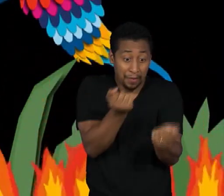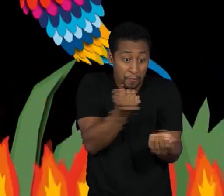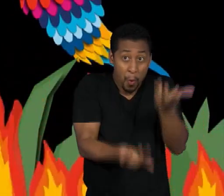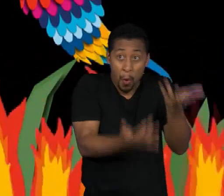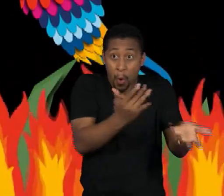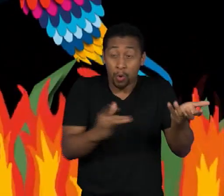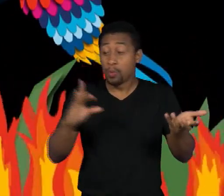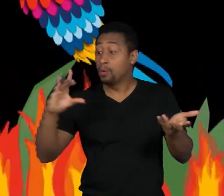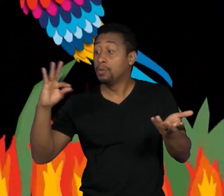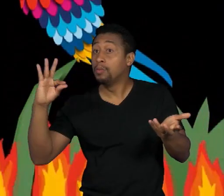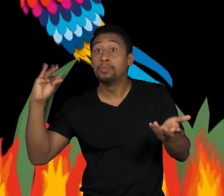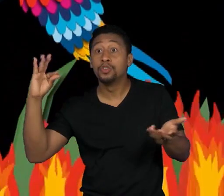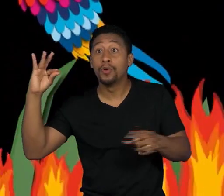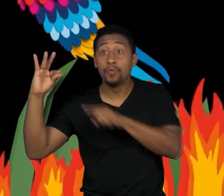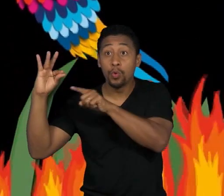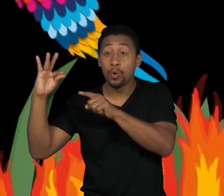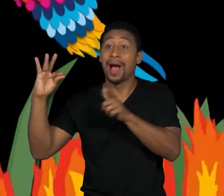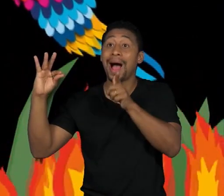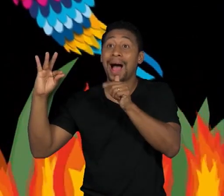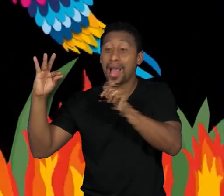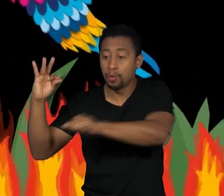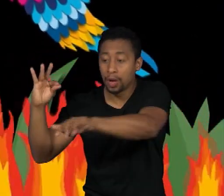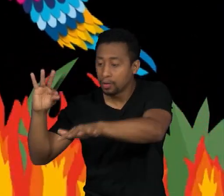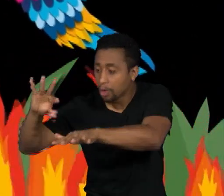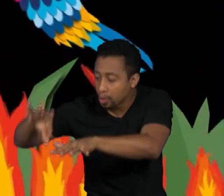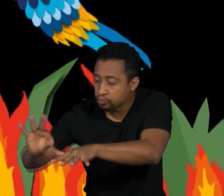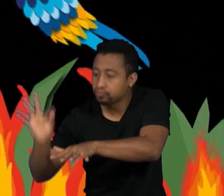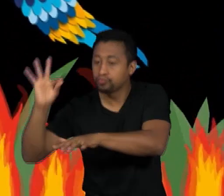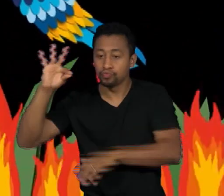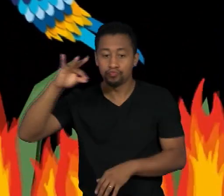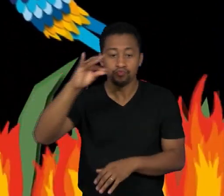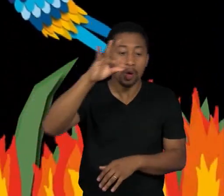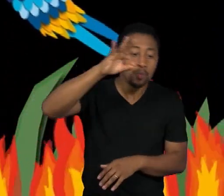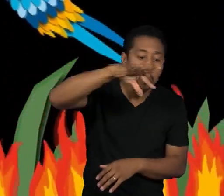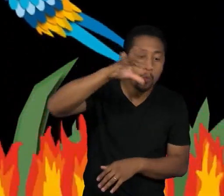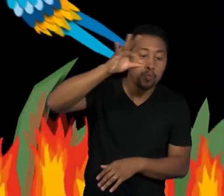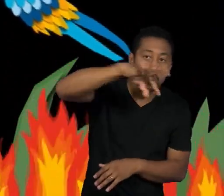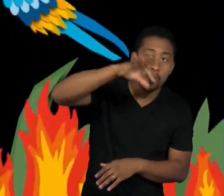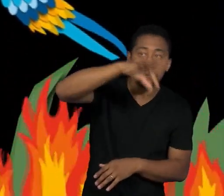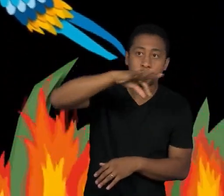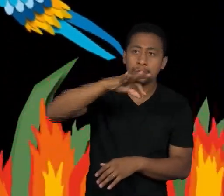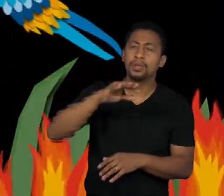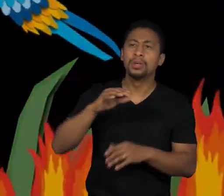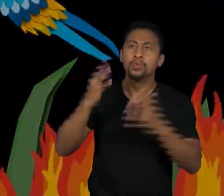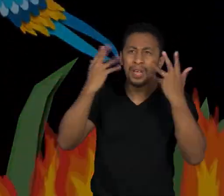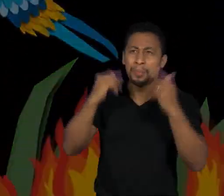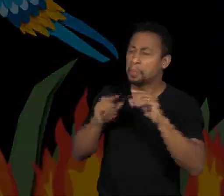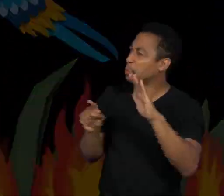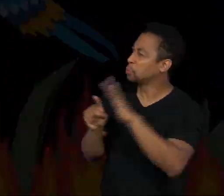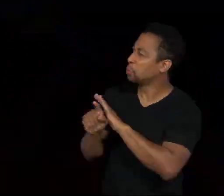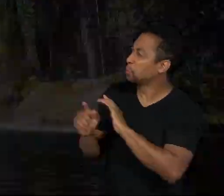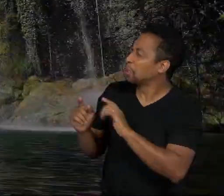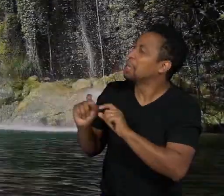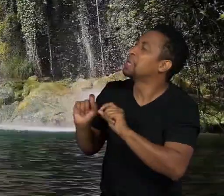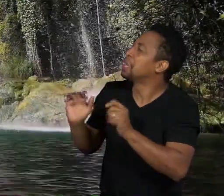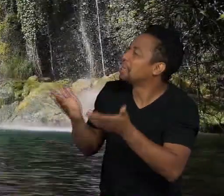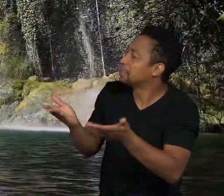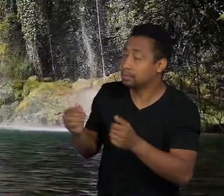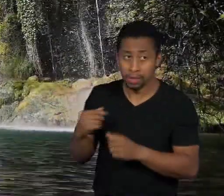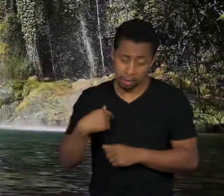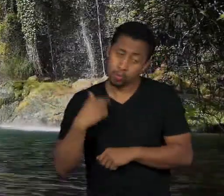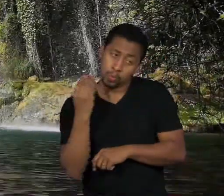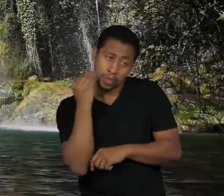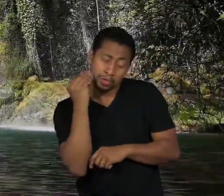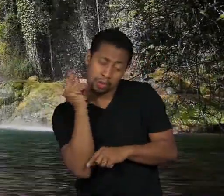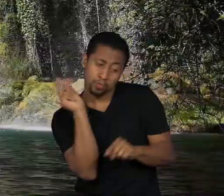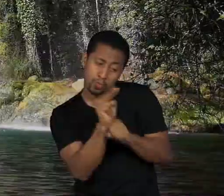bico. Quando questionada pelos outros bichos, respondeu: "Estou fazendo o que posso."